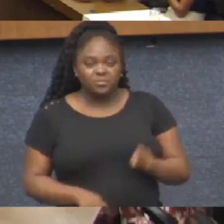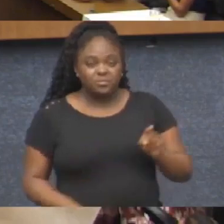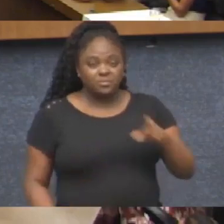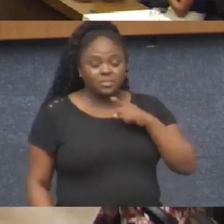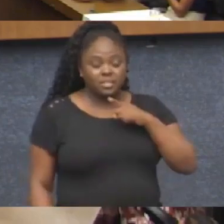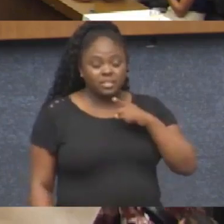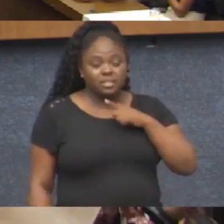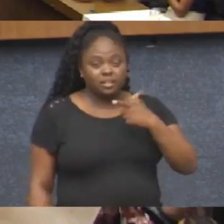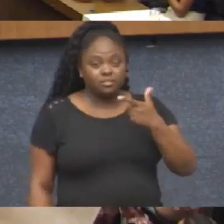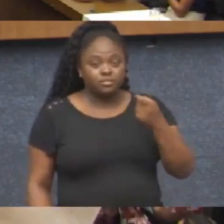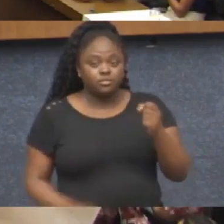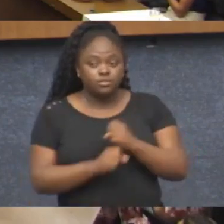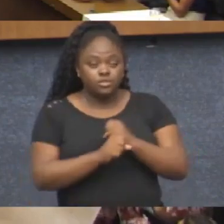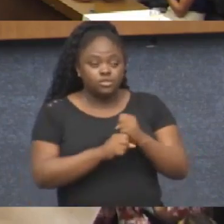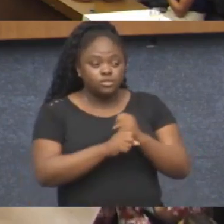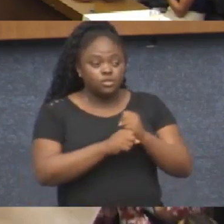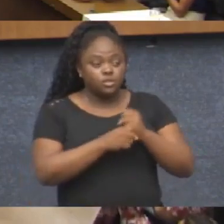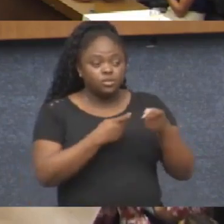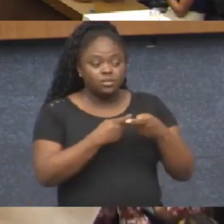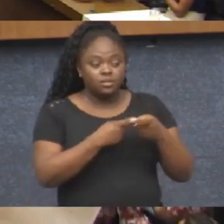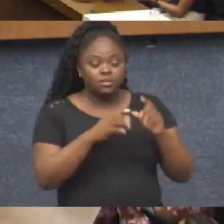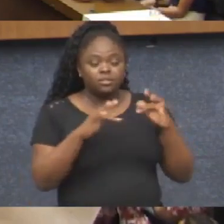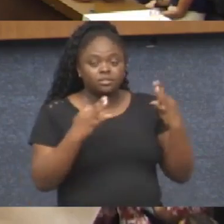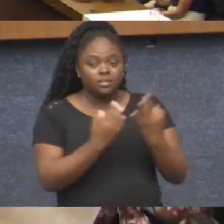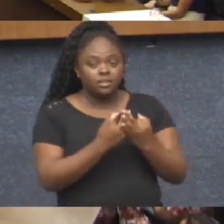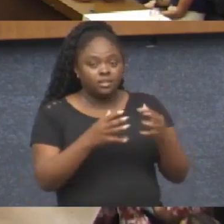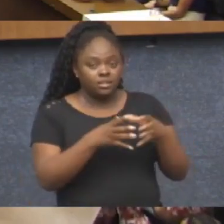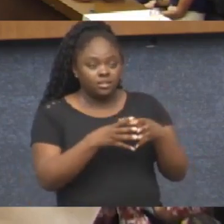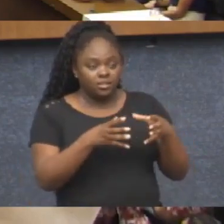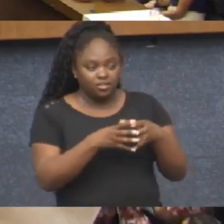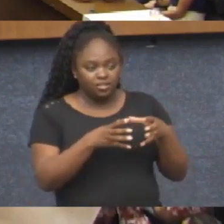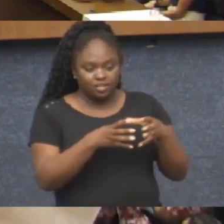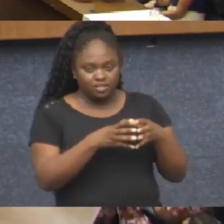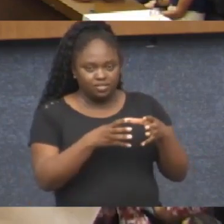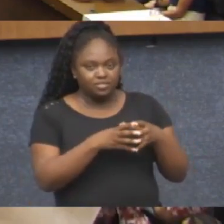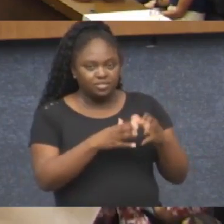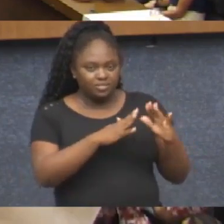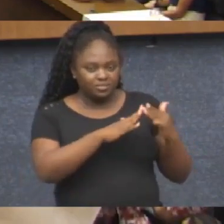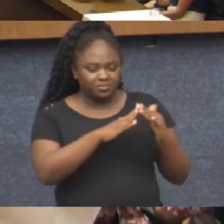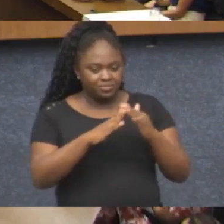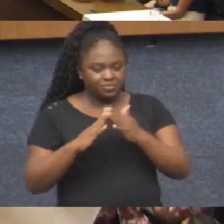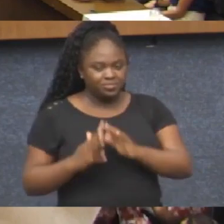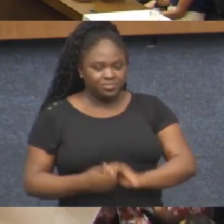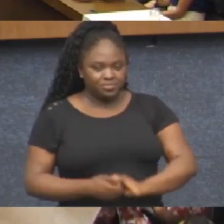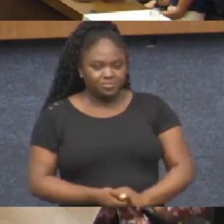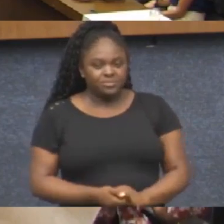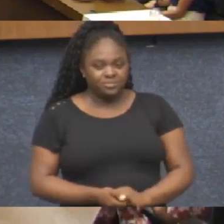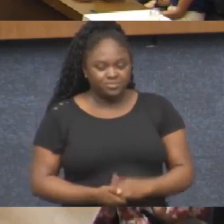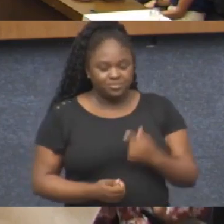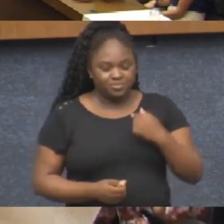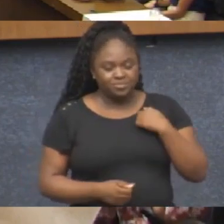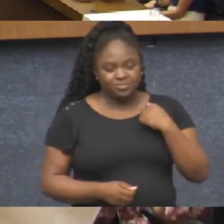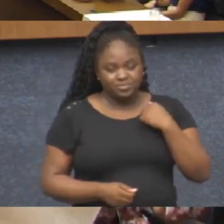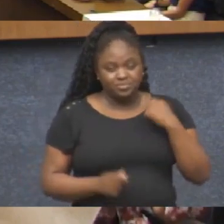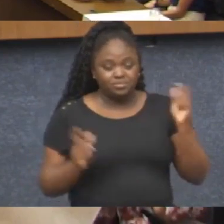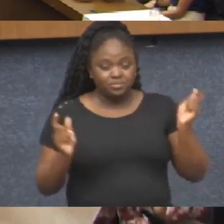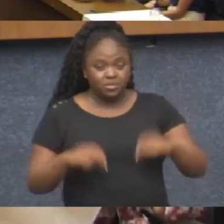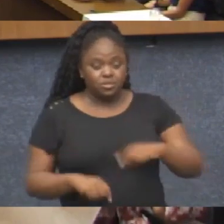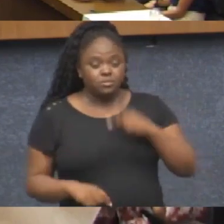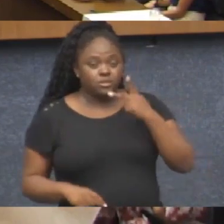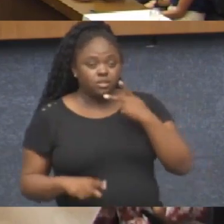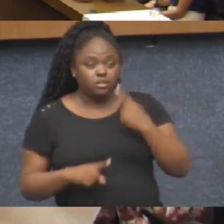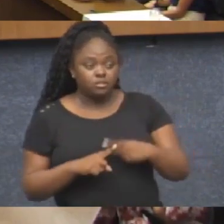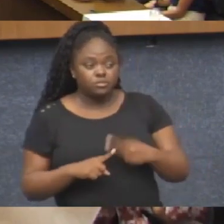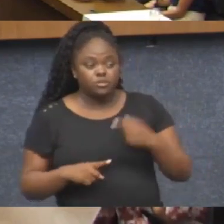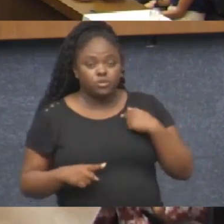Rosânia está há 20 anos como médica de família e comunidade da Pedreira. Isso mesmo, gente. Eu, mais que ninguém, posso